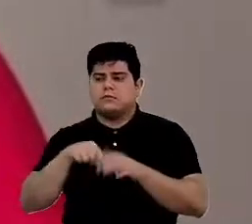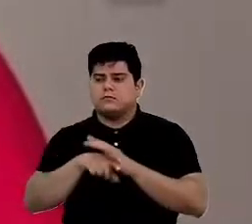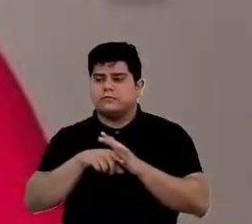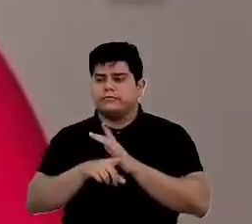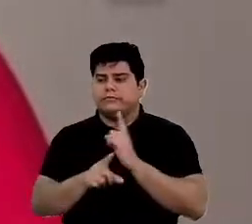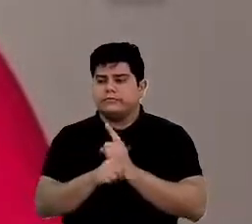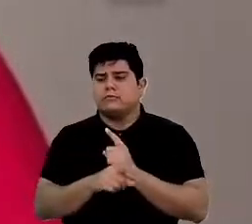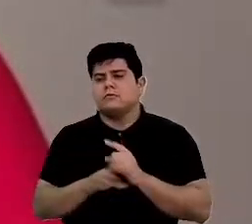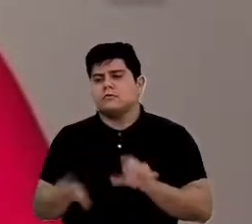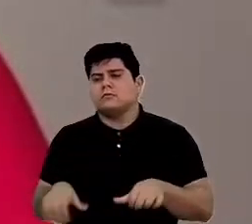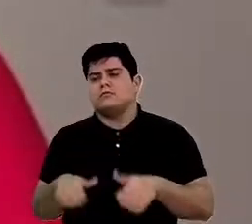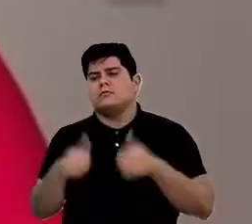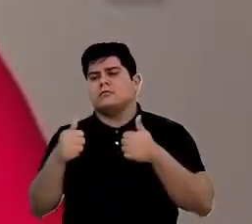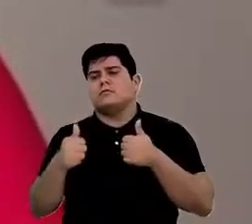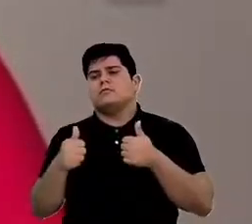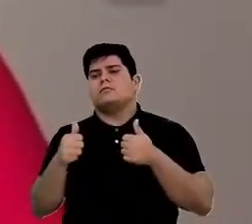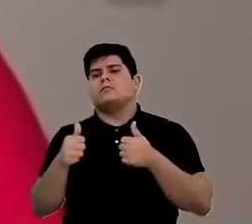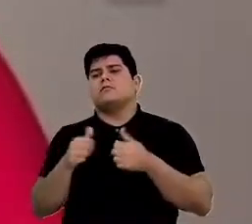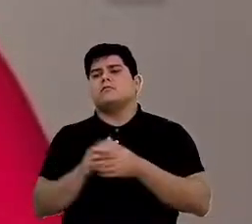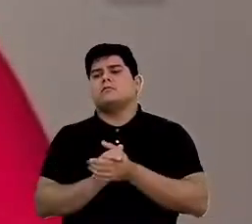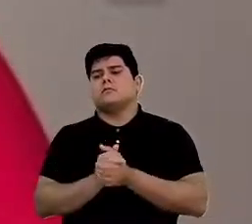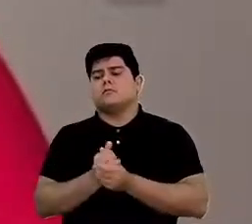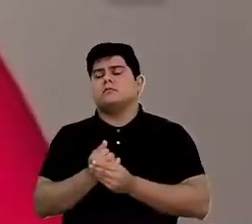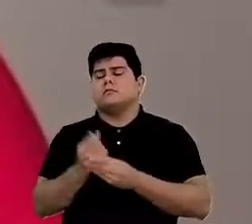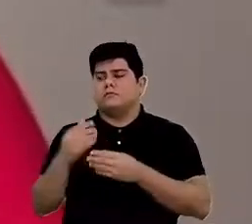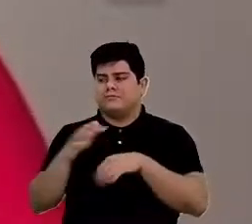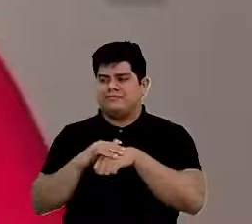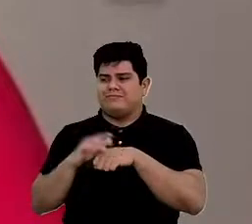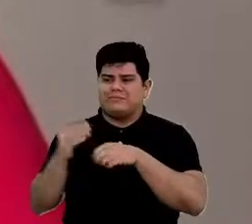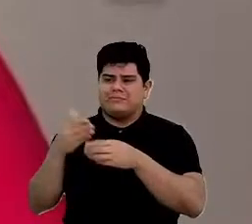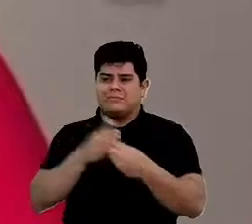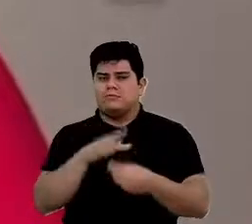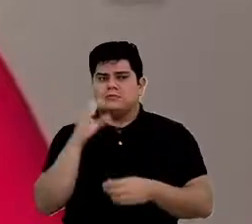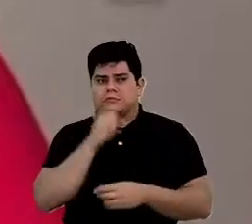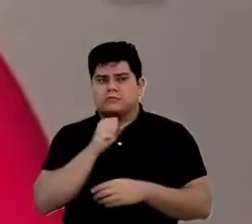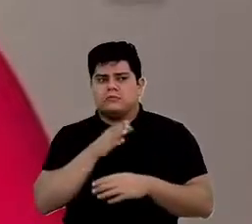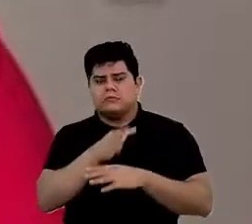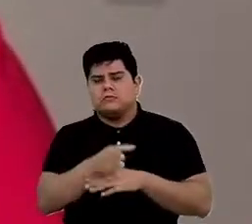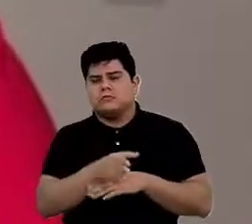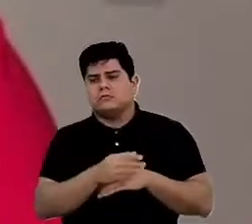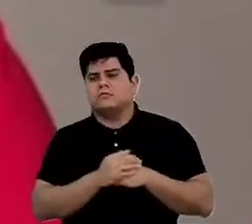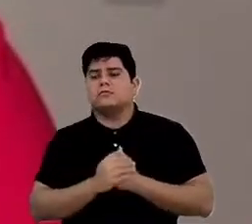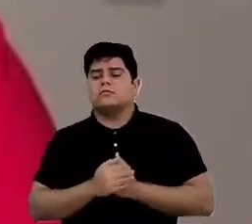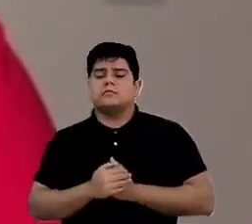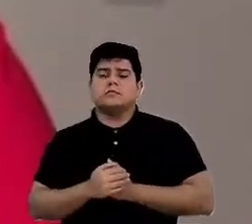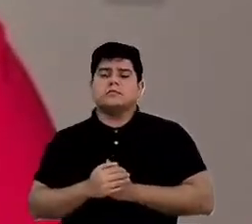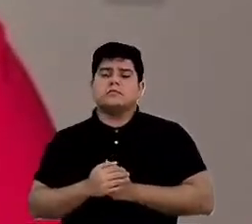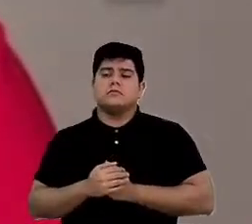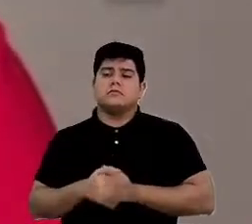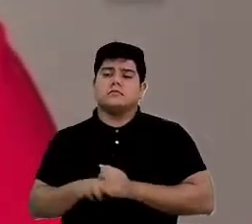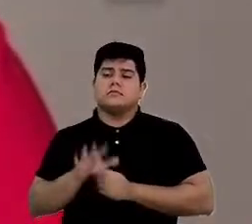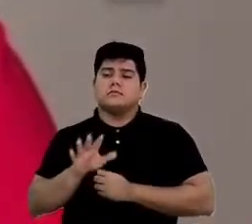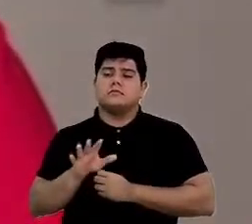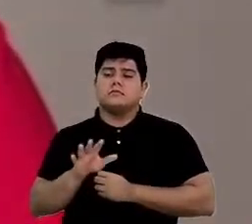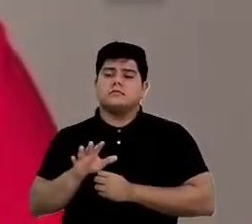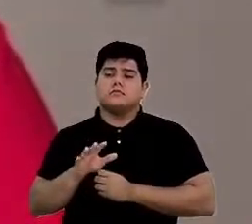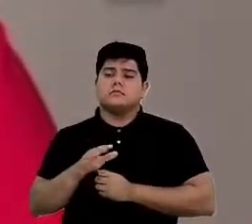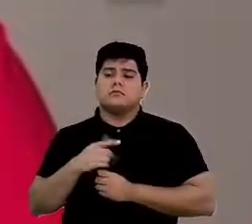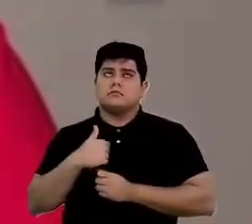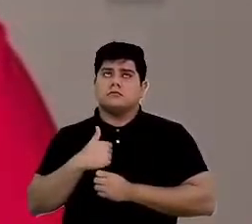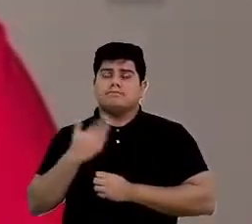e melhorando o desfecho dos doentes, né, que são encaminhados com mais rapidez para a terapia de destino. Mas eu não